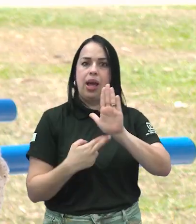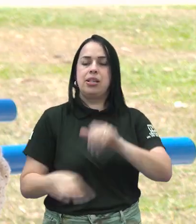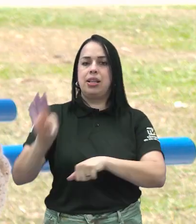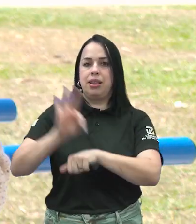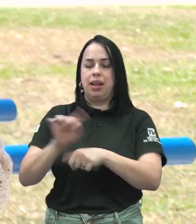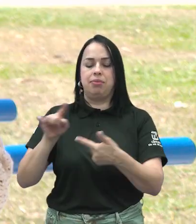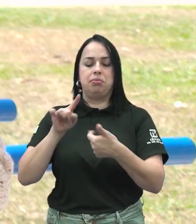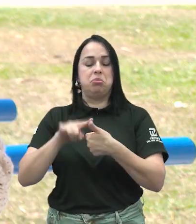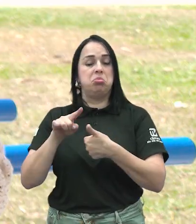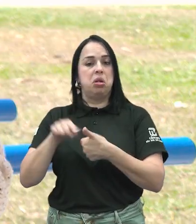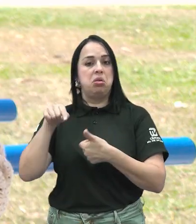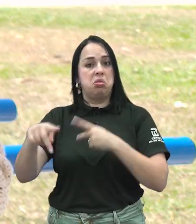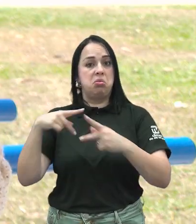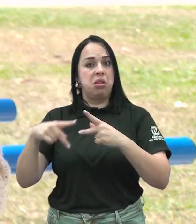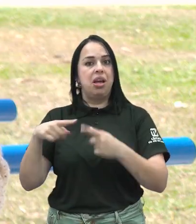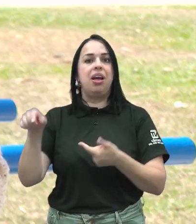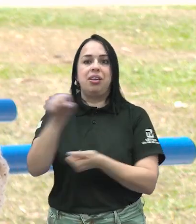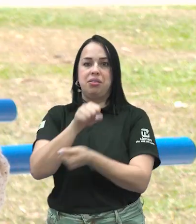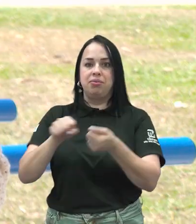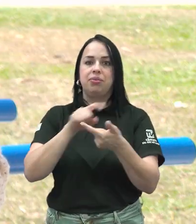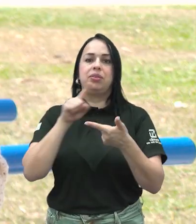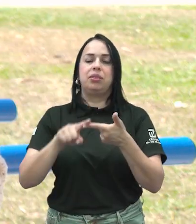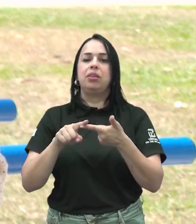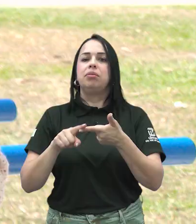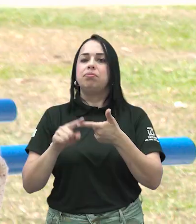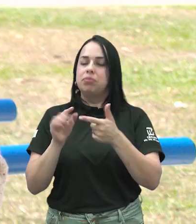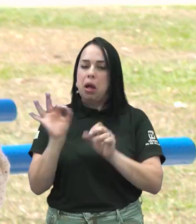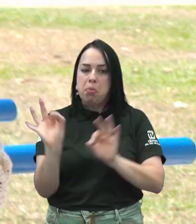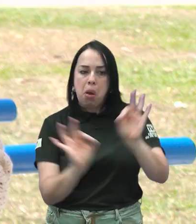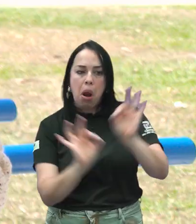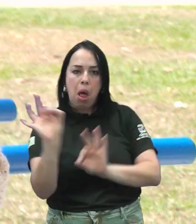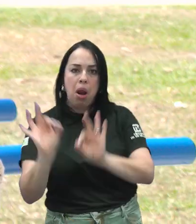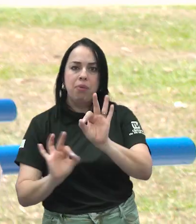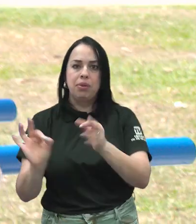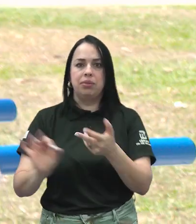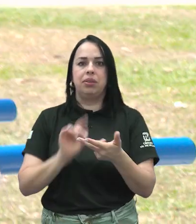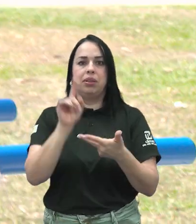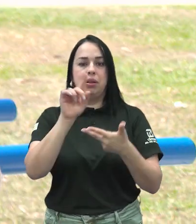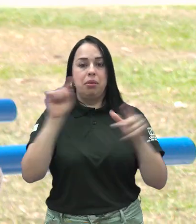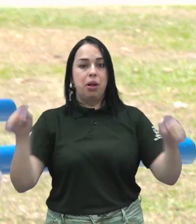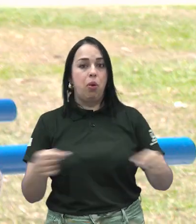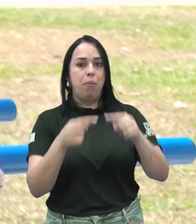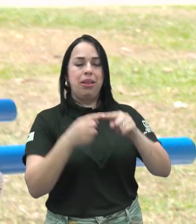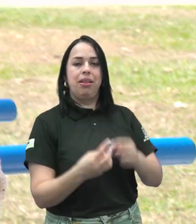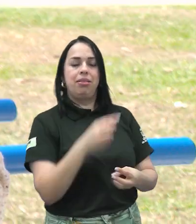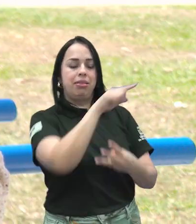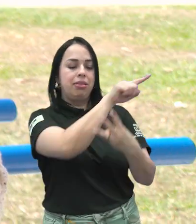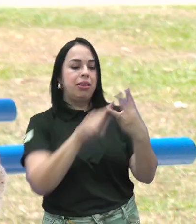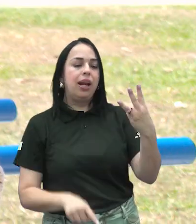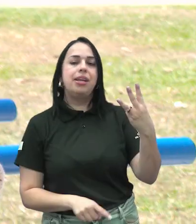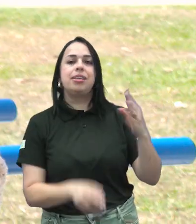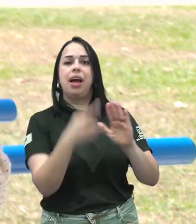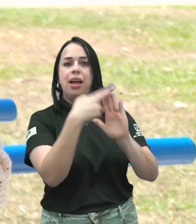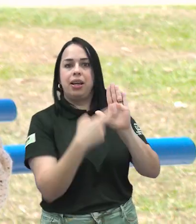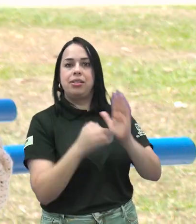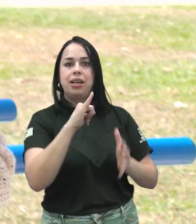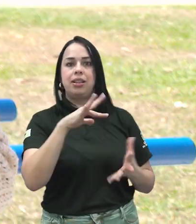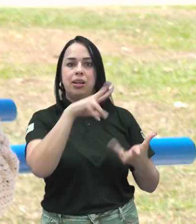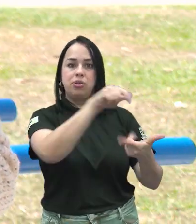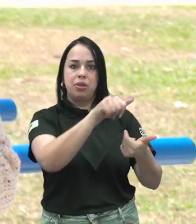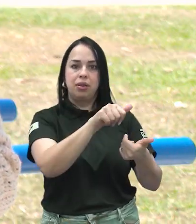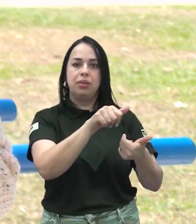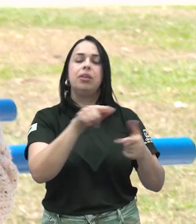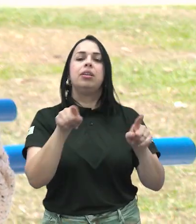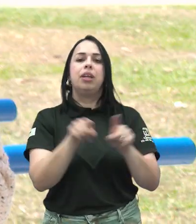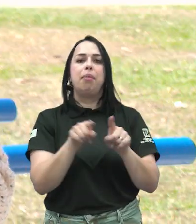Técnicas, como inteligente, sustentável e resiliente. Isso através de avaliações de 3 normas internacionais ISOs,